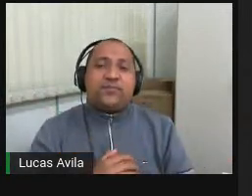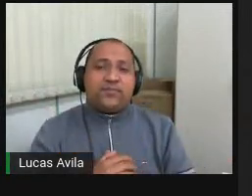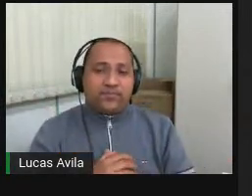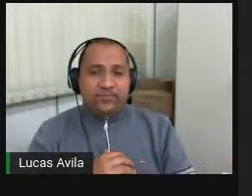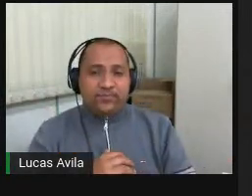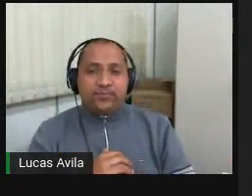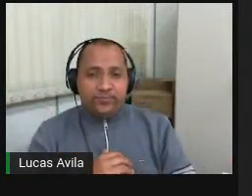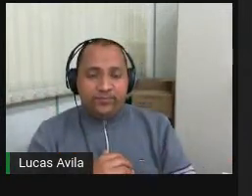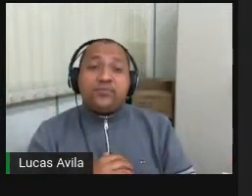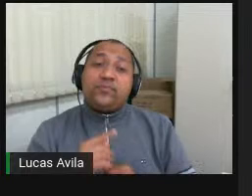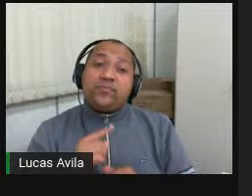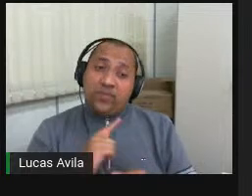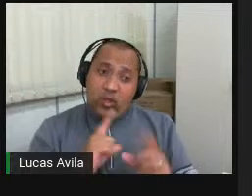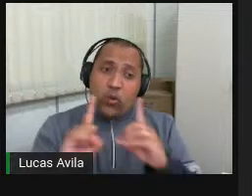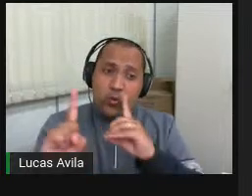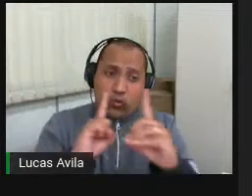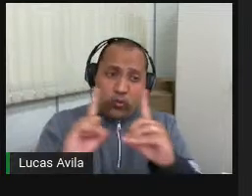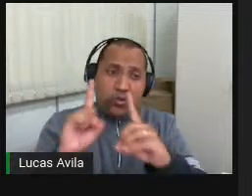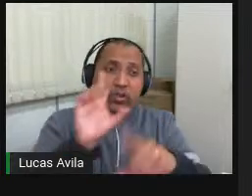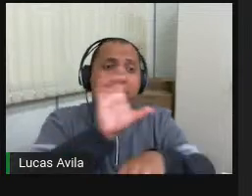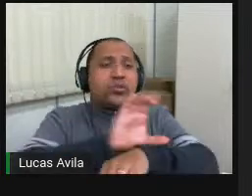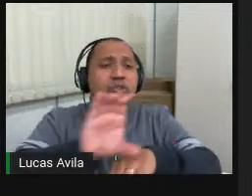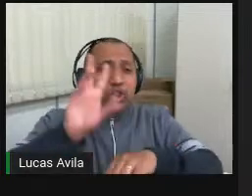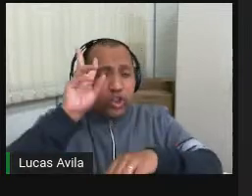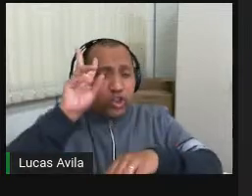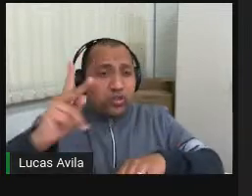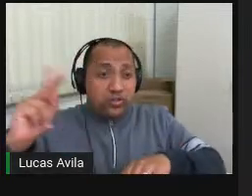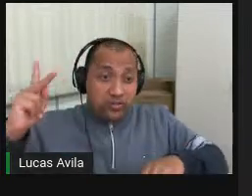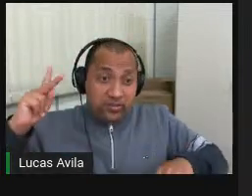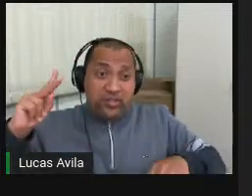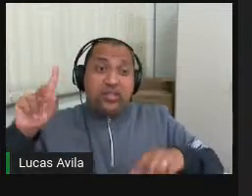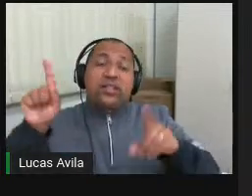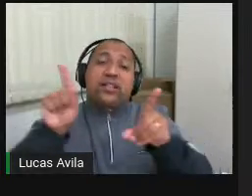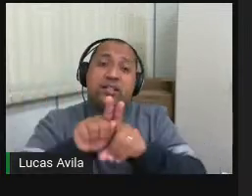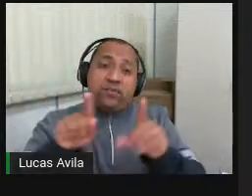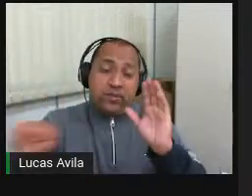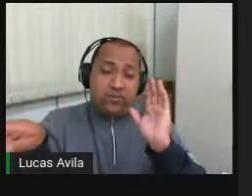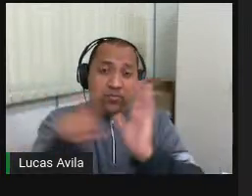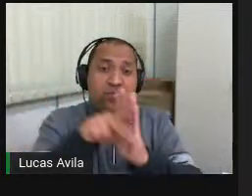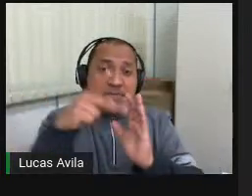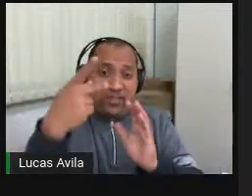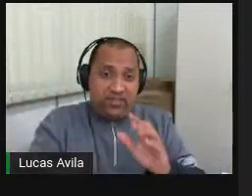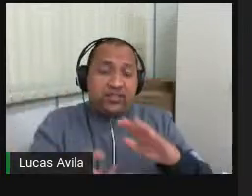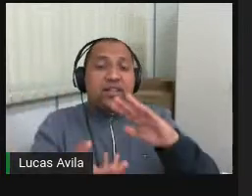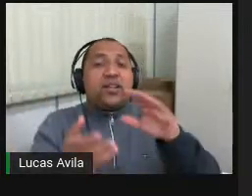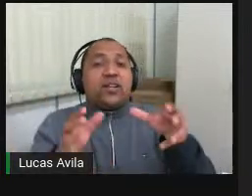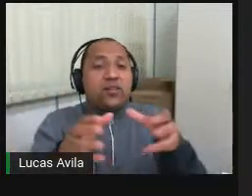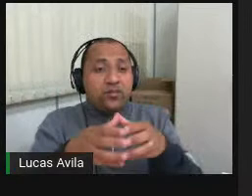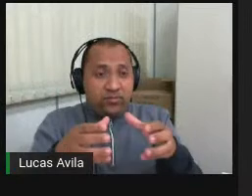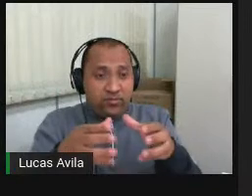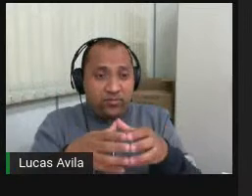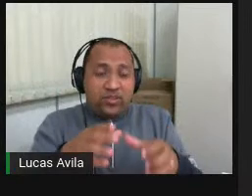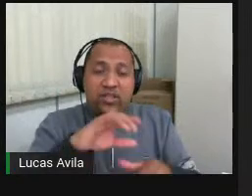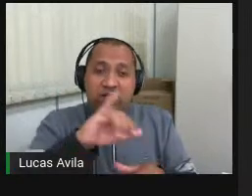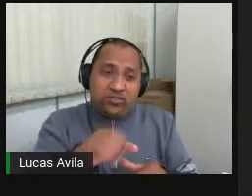Senhor coordenador do curso de História e também patrono da turma, professor Jonathan Marques